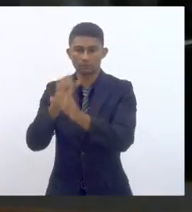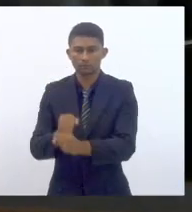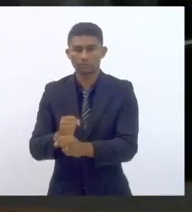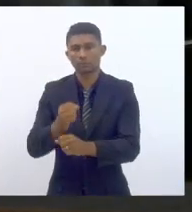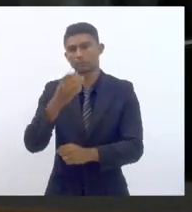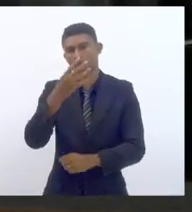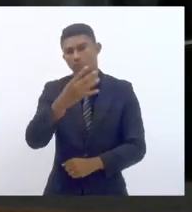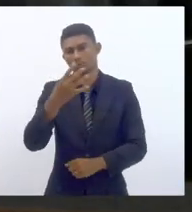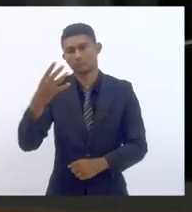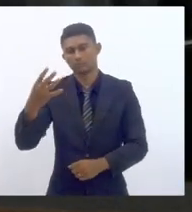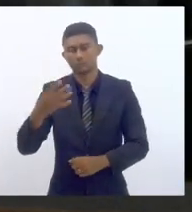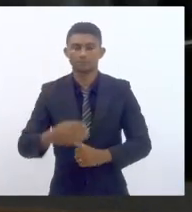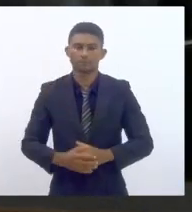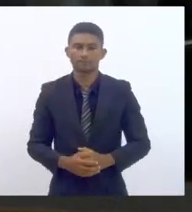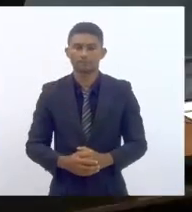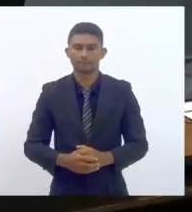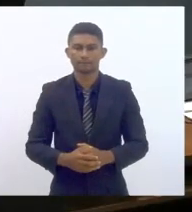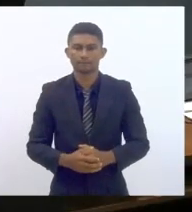44.